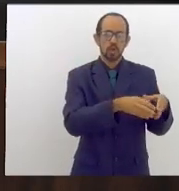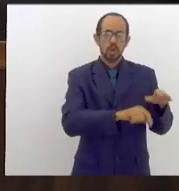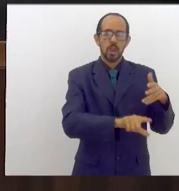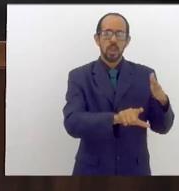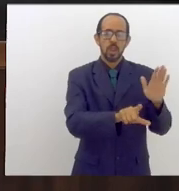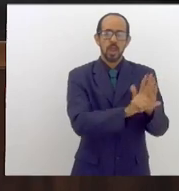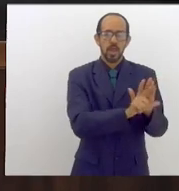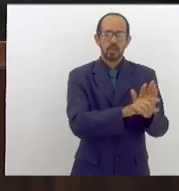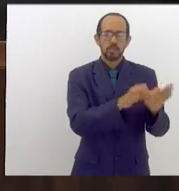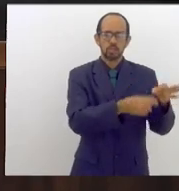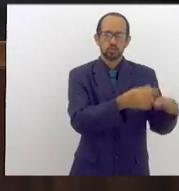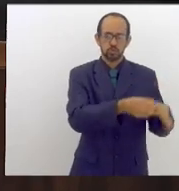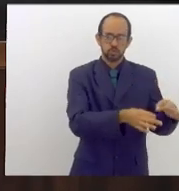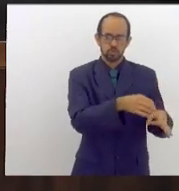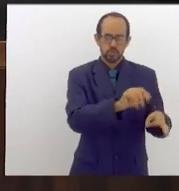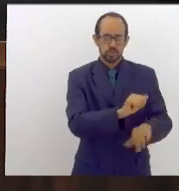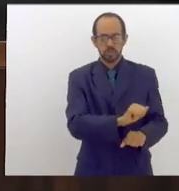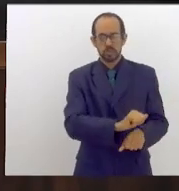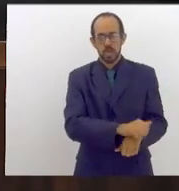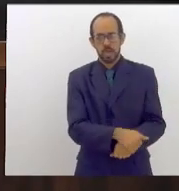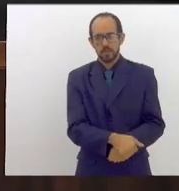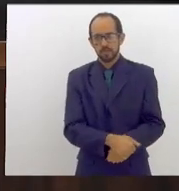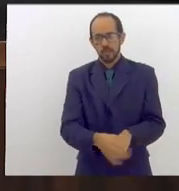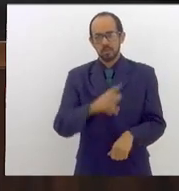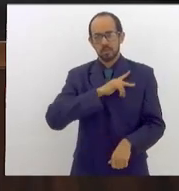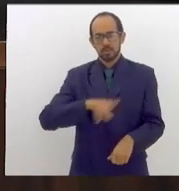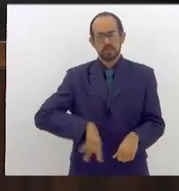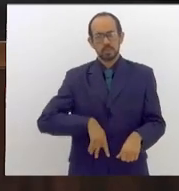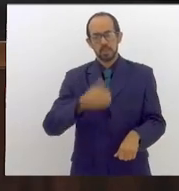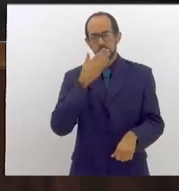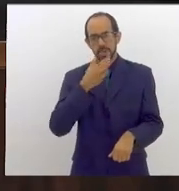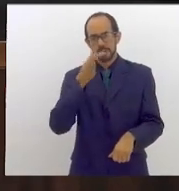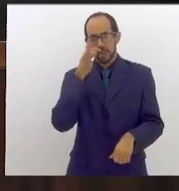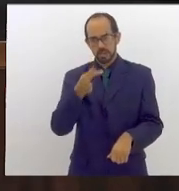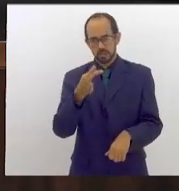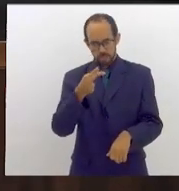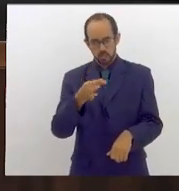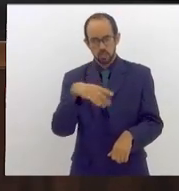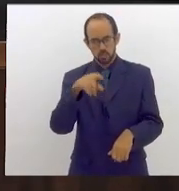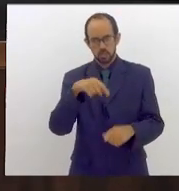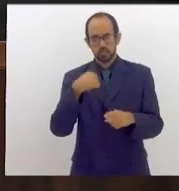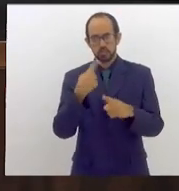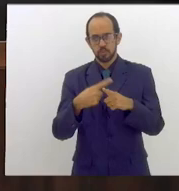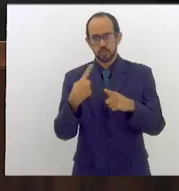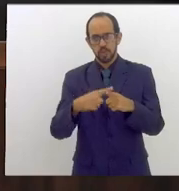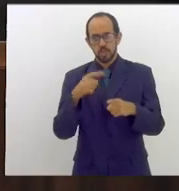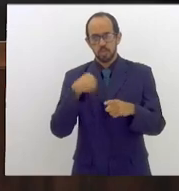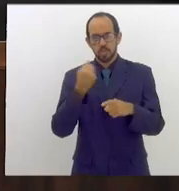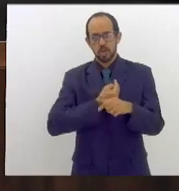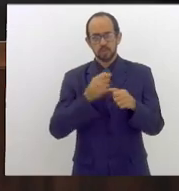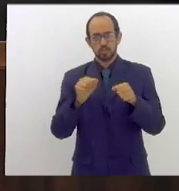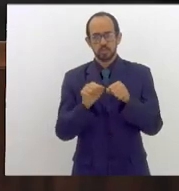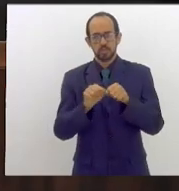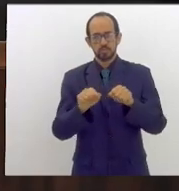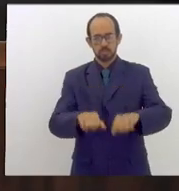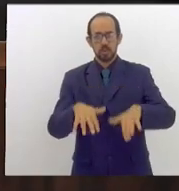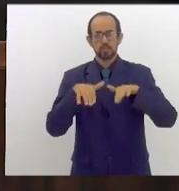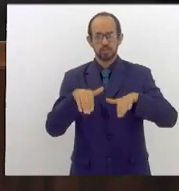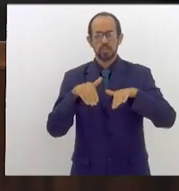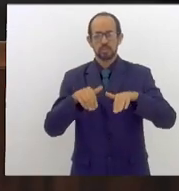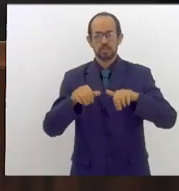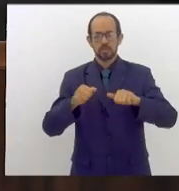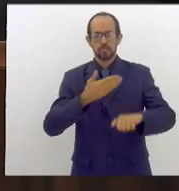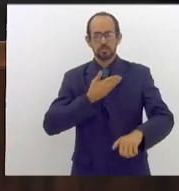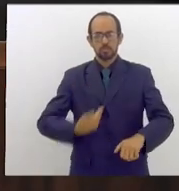complementar e código de orçamento presidência chama atenção Aqui nós fizemos o realizamos uma audiência pública